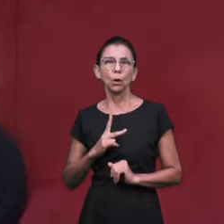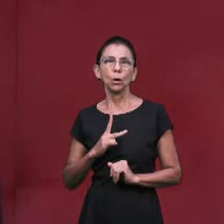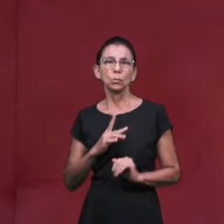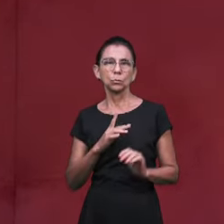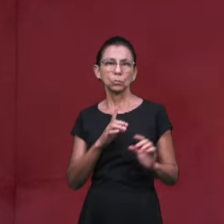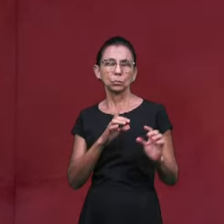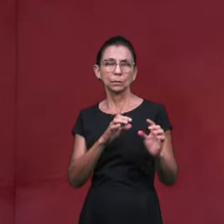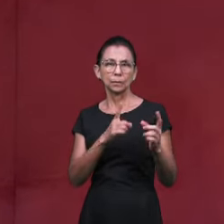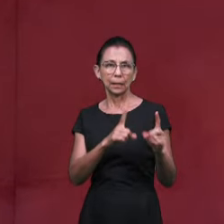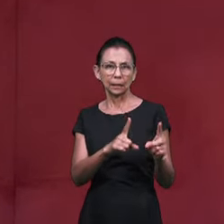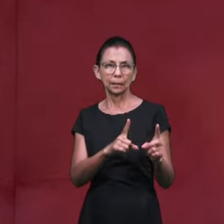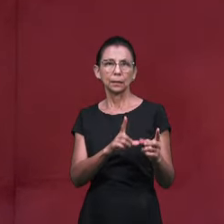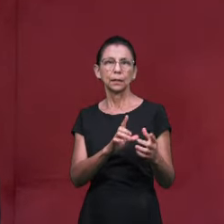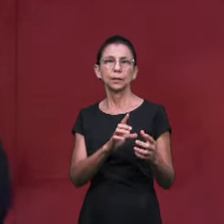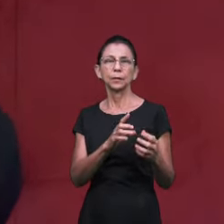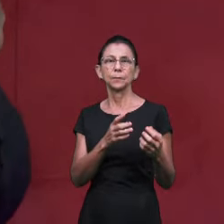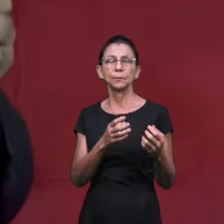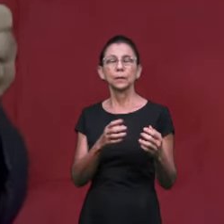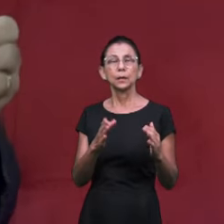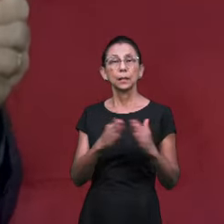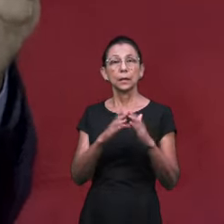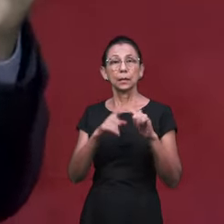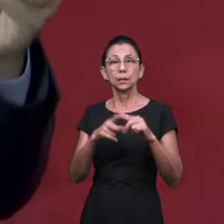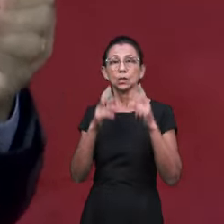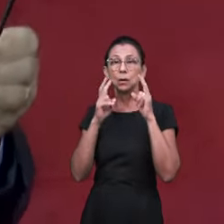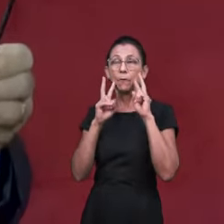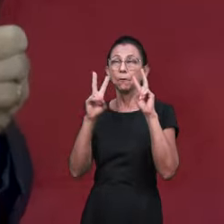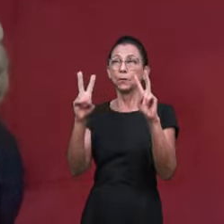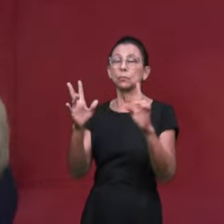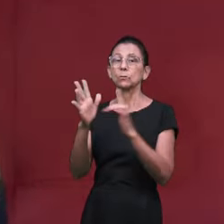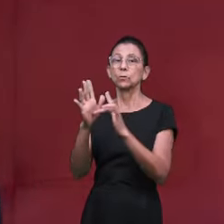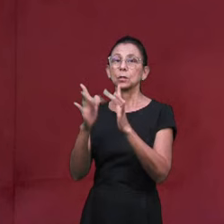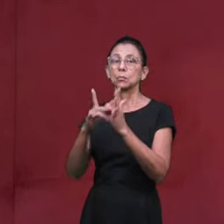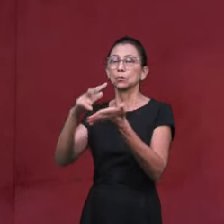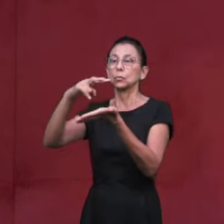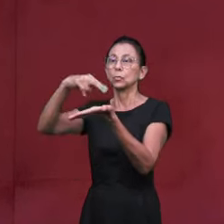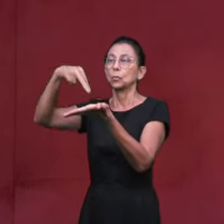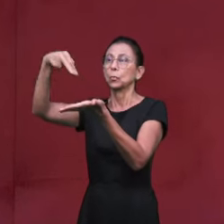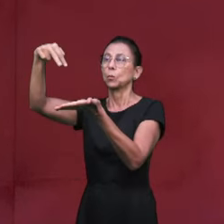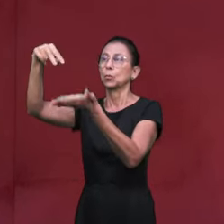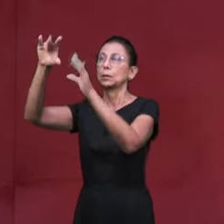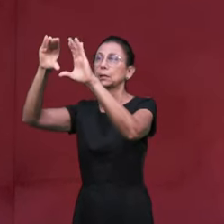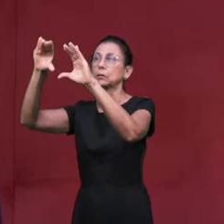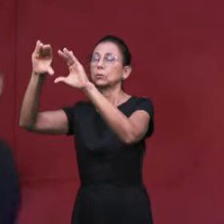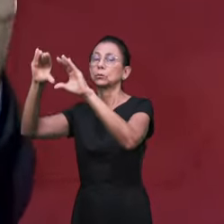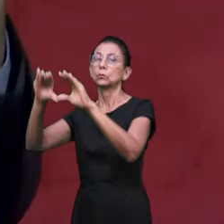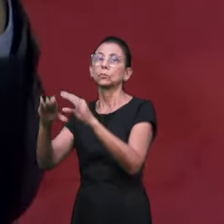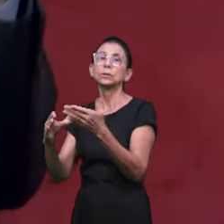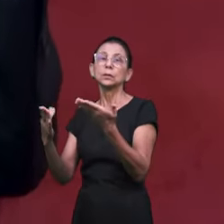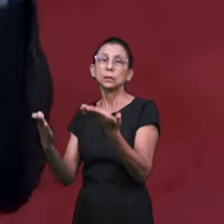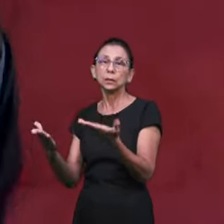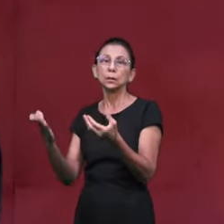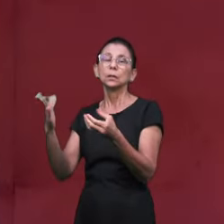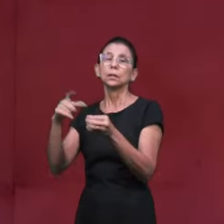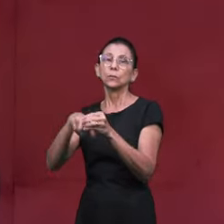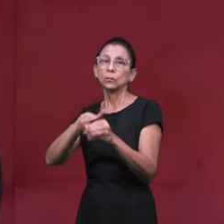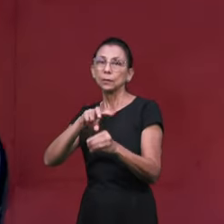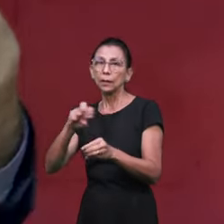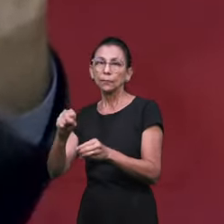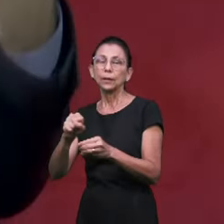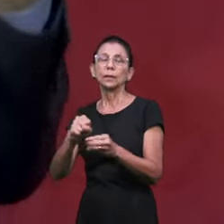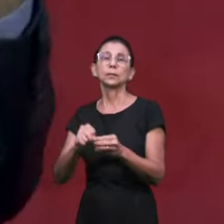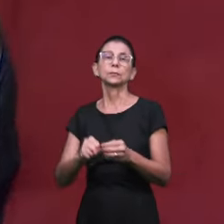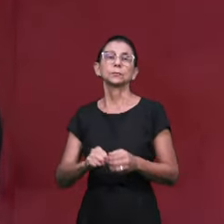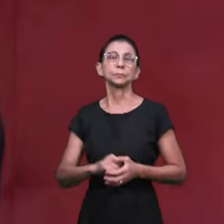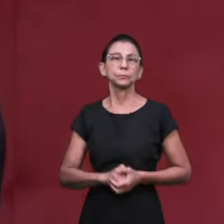Senhor subir nas nuvens, dizendo, da mesma forma que Ele subiu, Ele virá. Então, a primeira revelação que a igreja teve, que